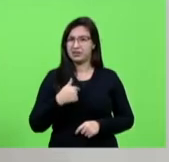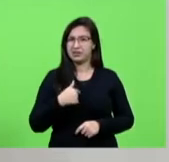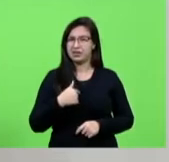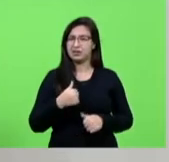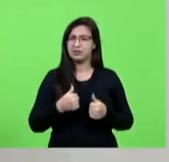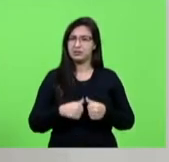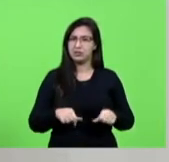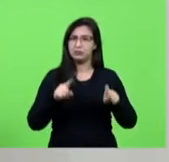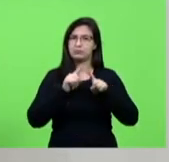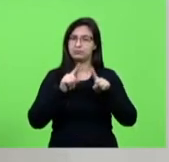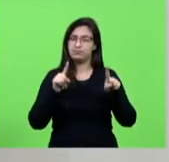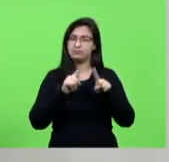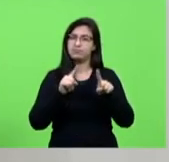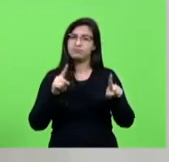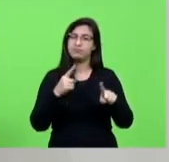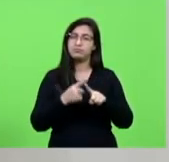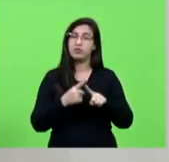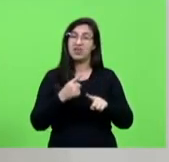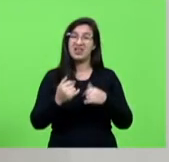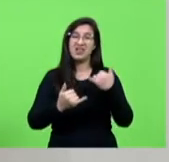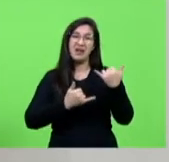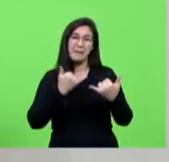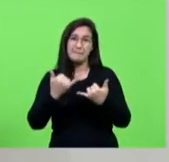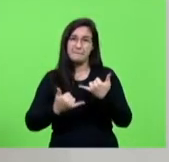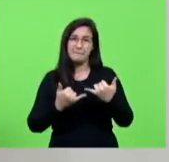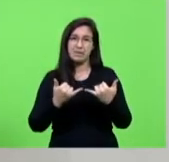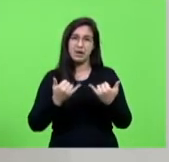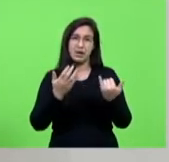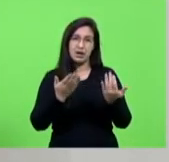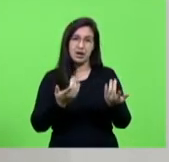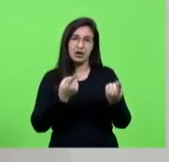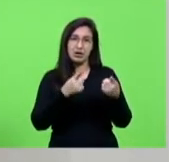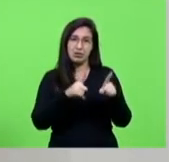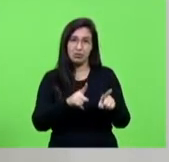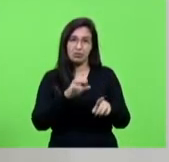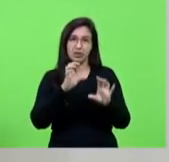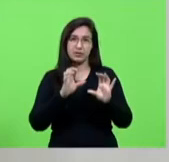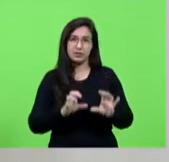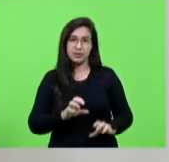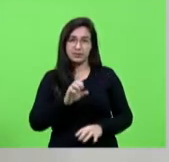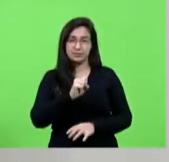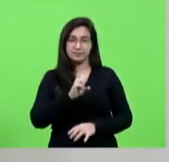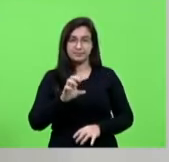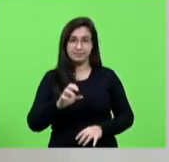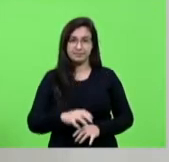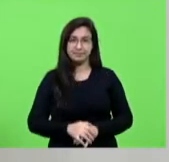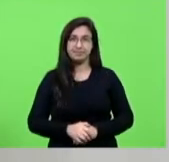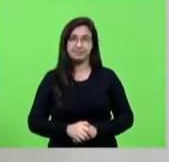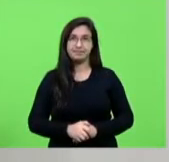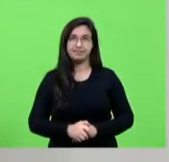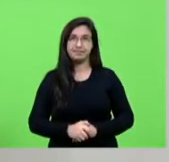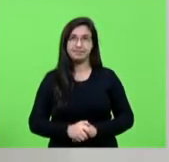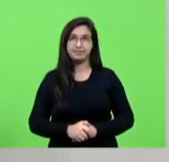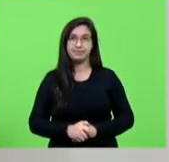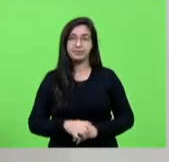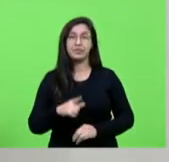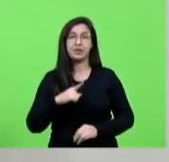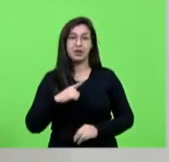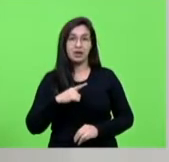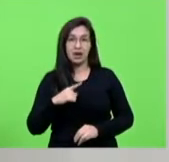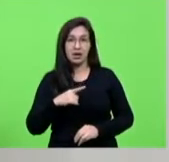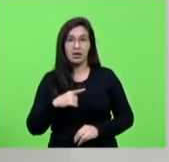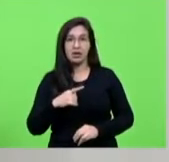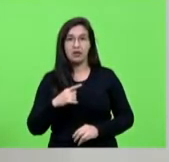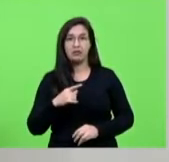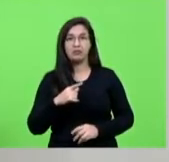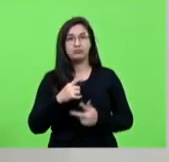eles ficam brincando com o cidadão catarinense. Tem universidades que